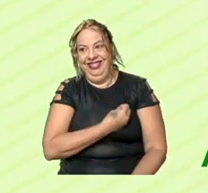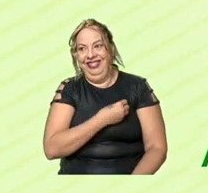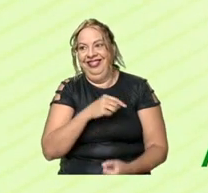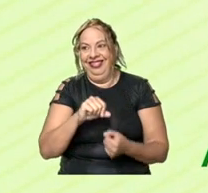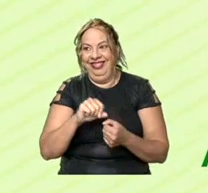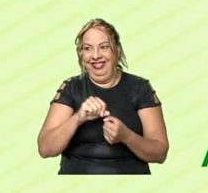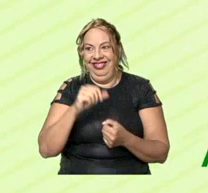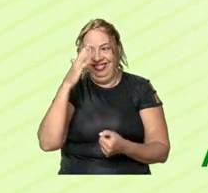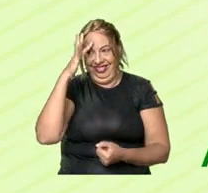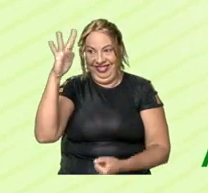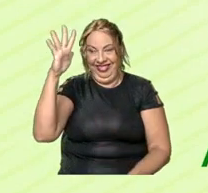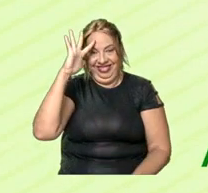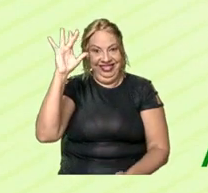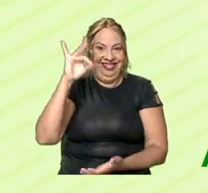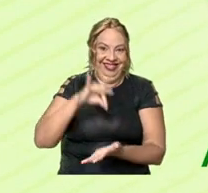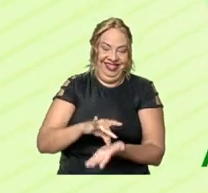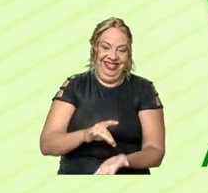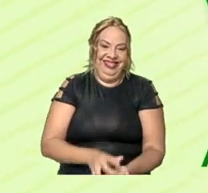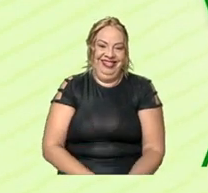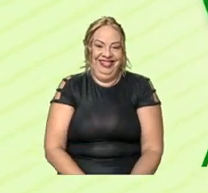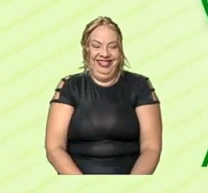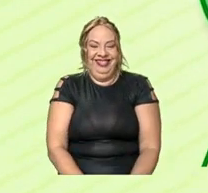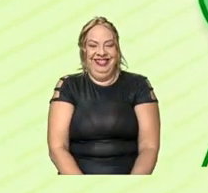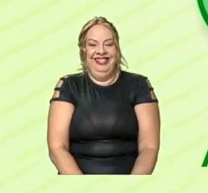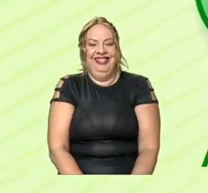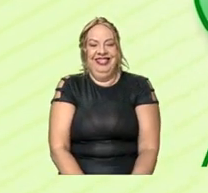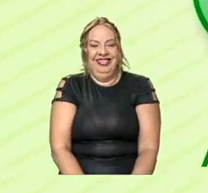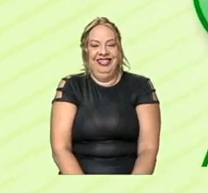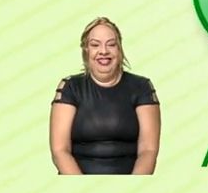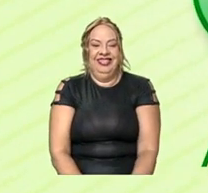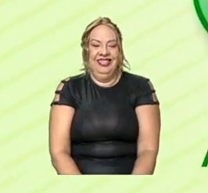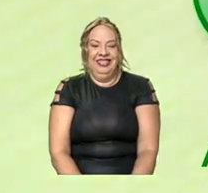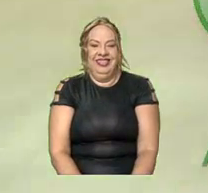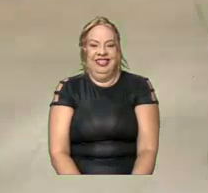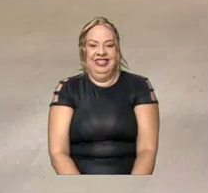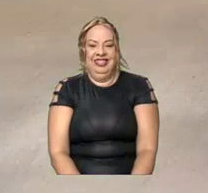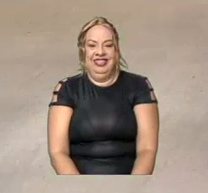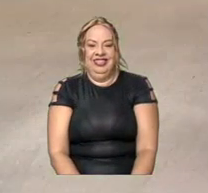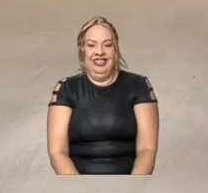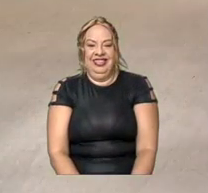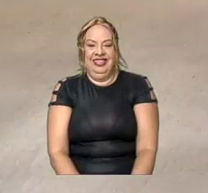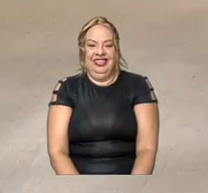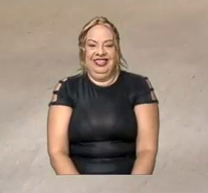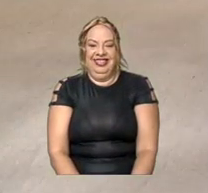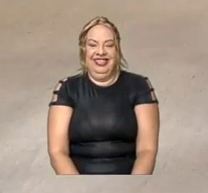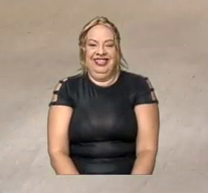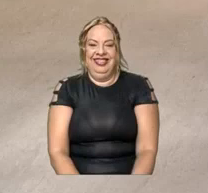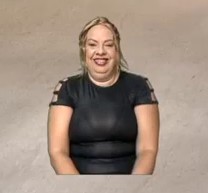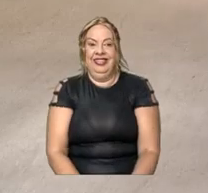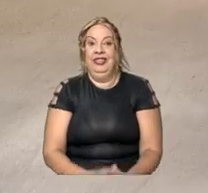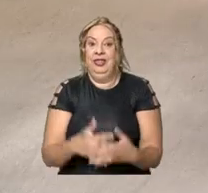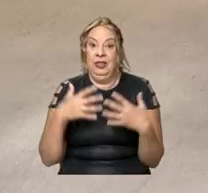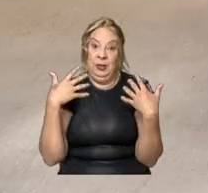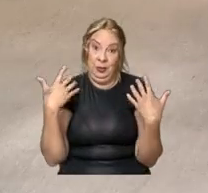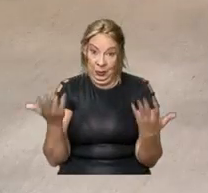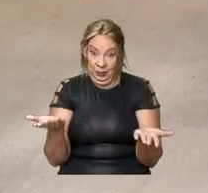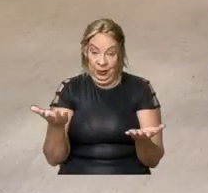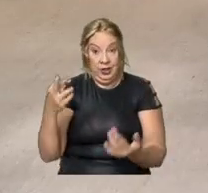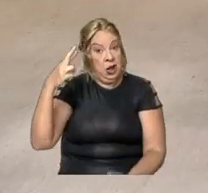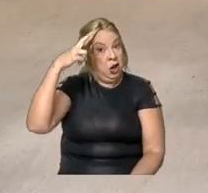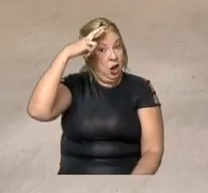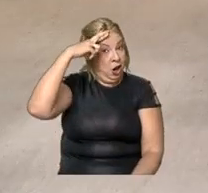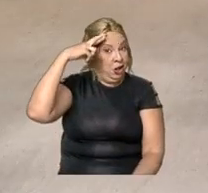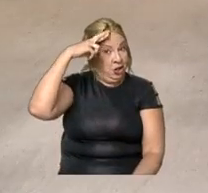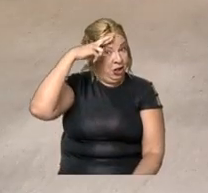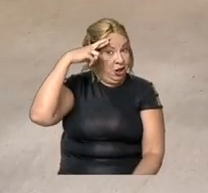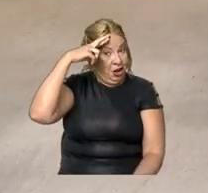e a realizar sonhos. E abrir um negócio. Eitainho,